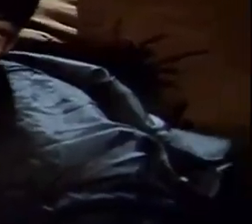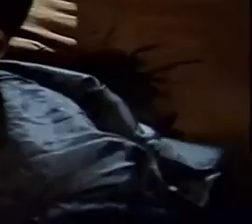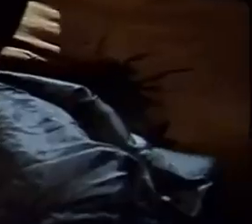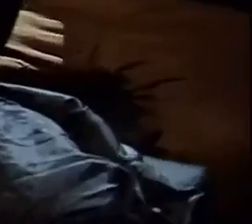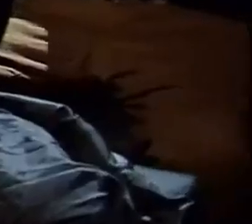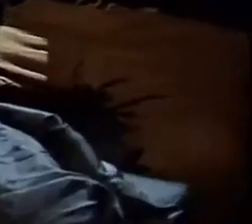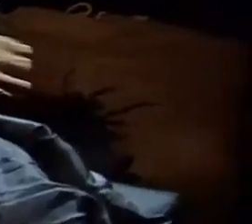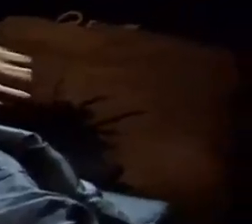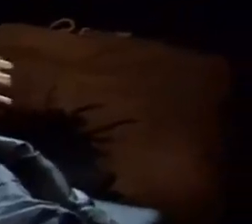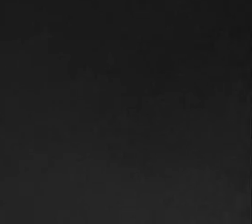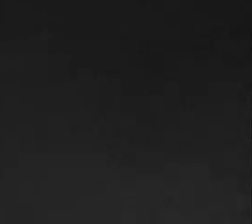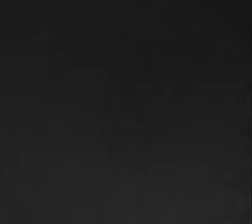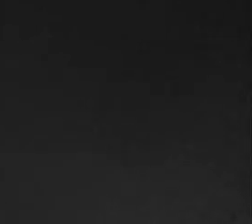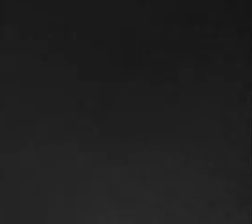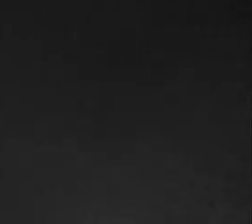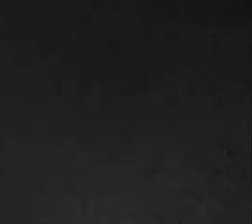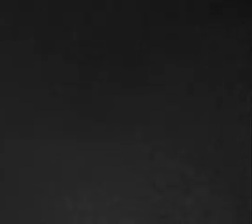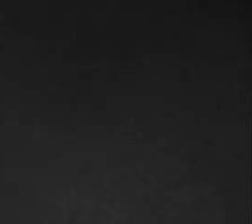Se afligir é como?